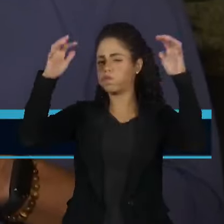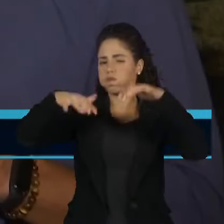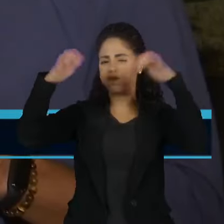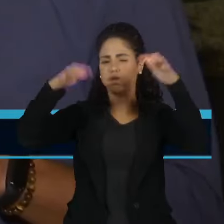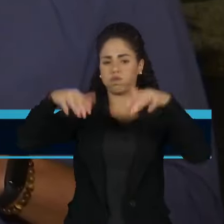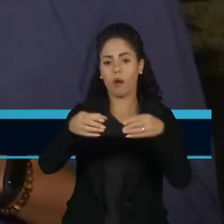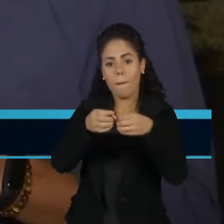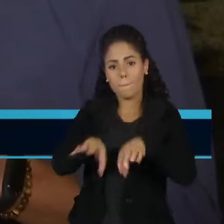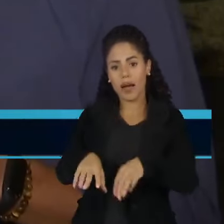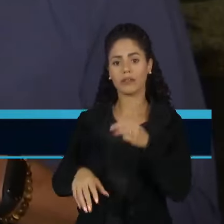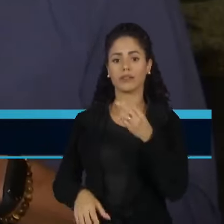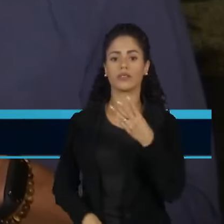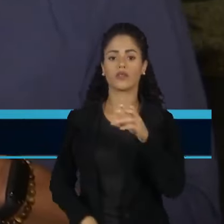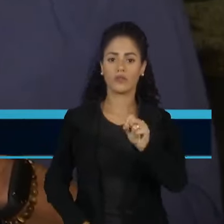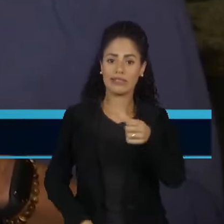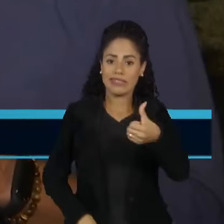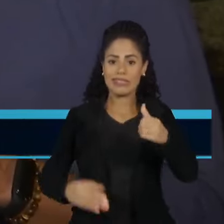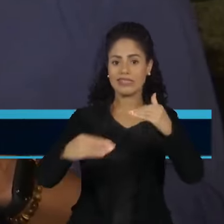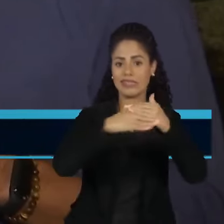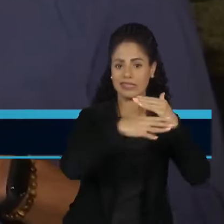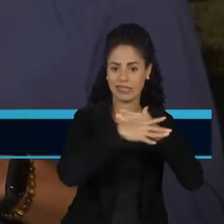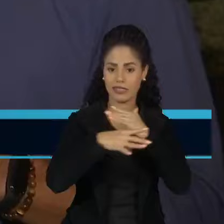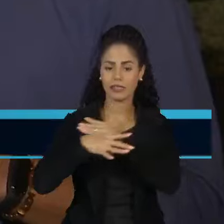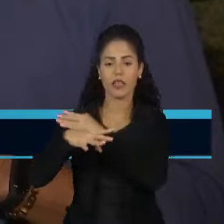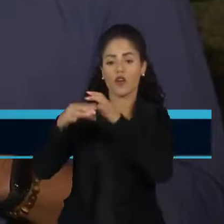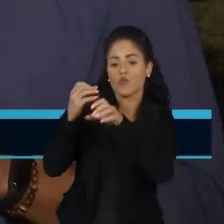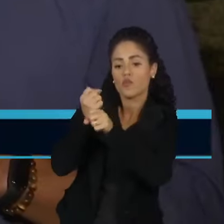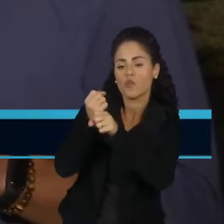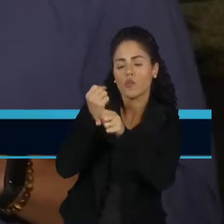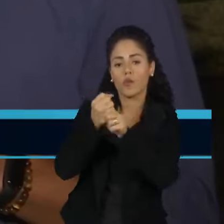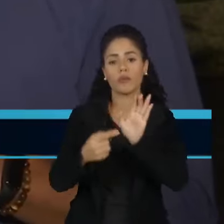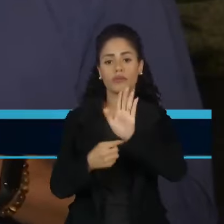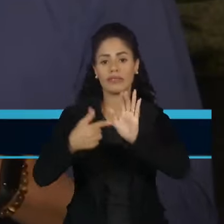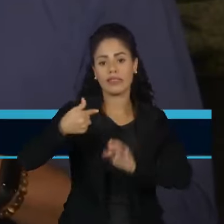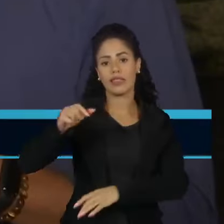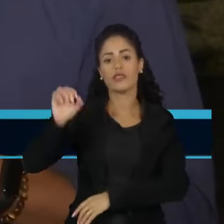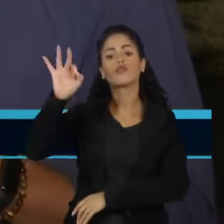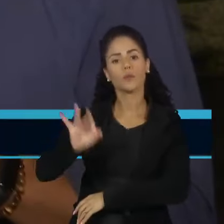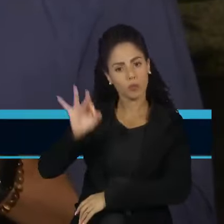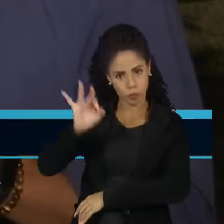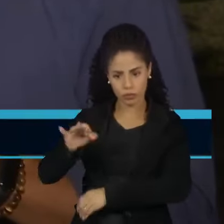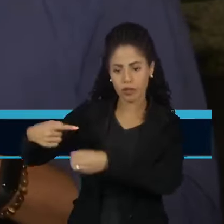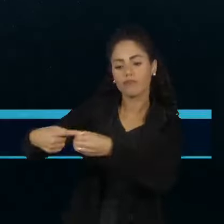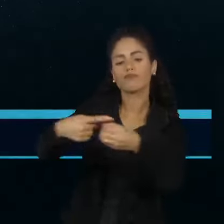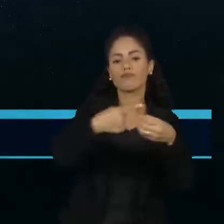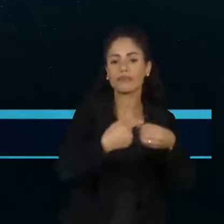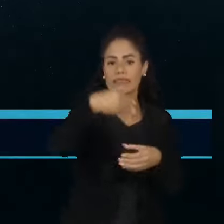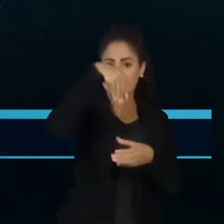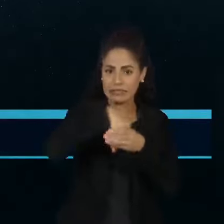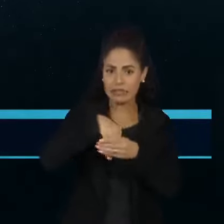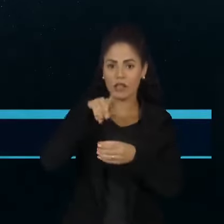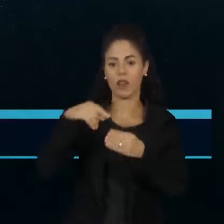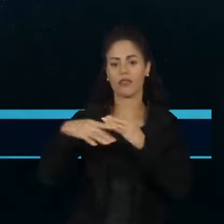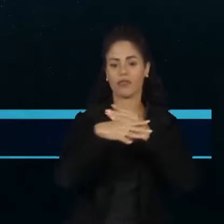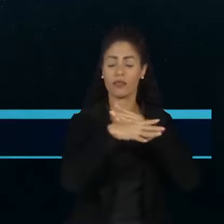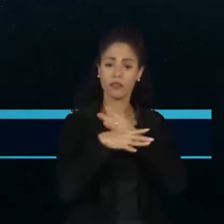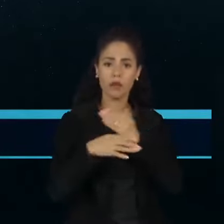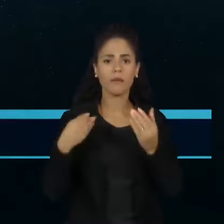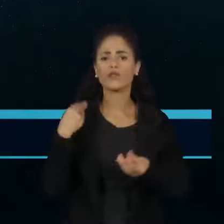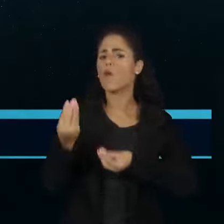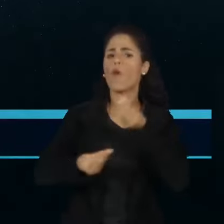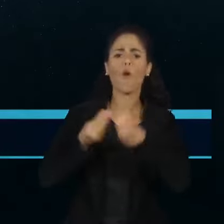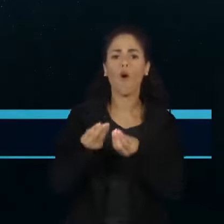em 385 cidades, o que representa 70% dos municípios do estado. A única forma de se locomover